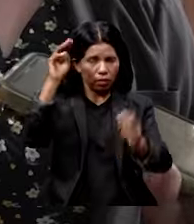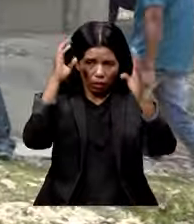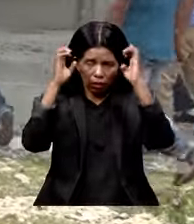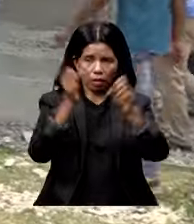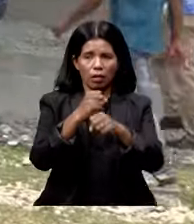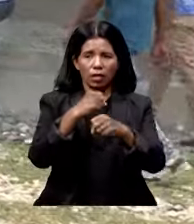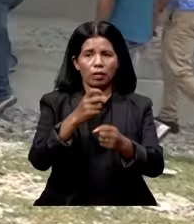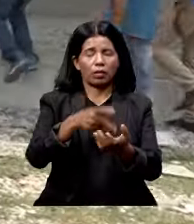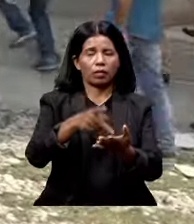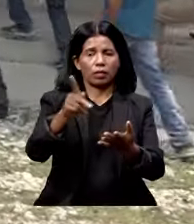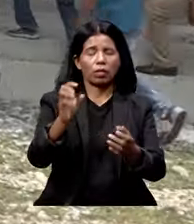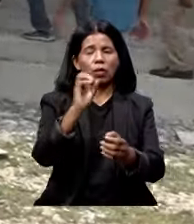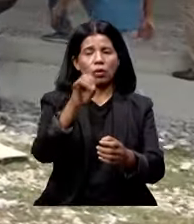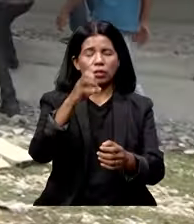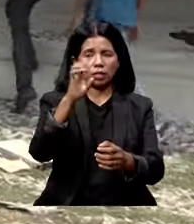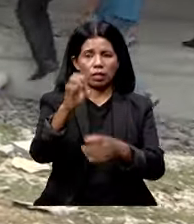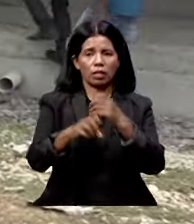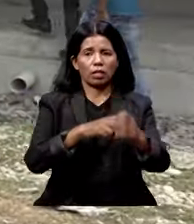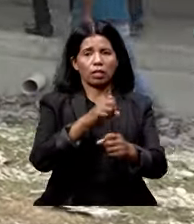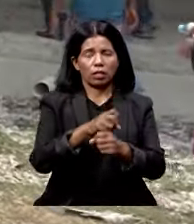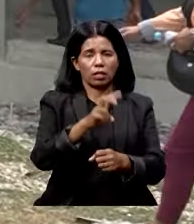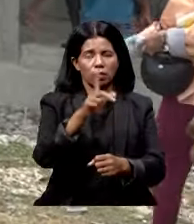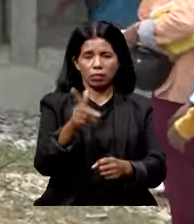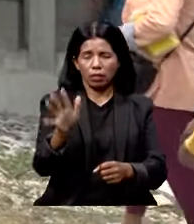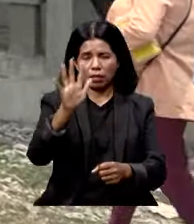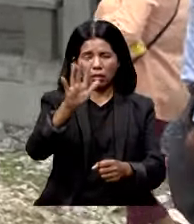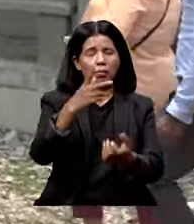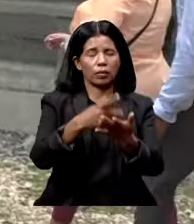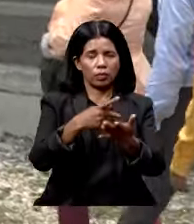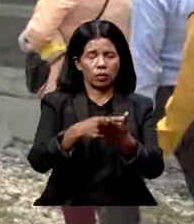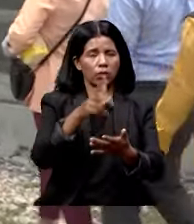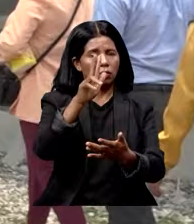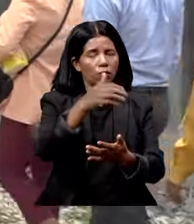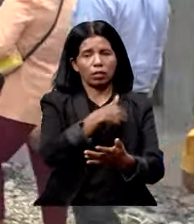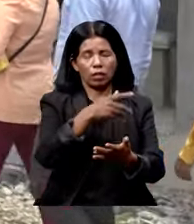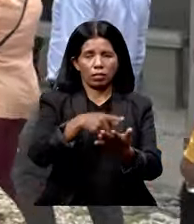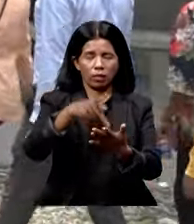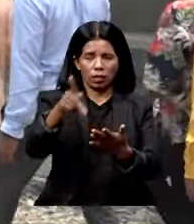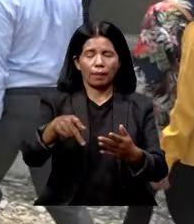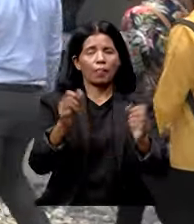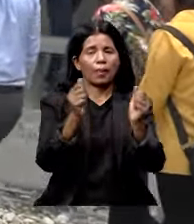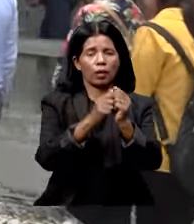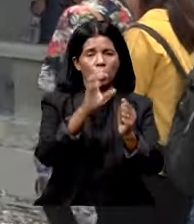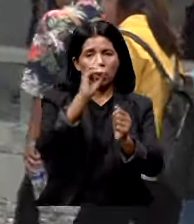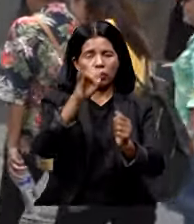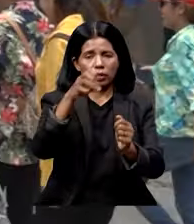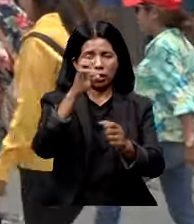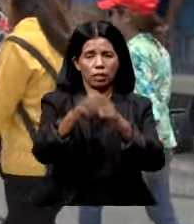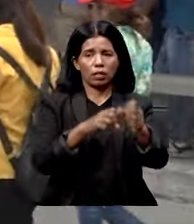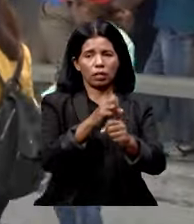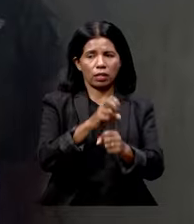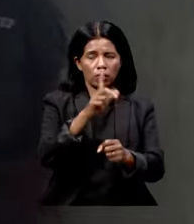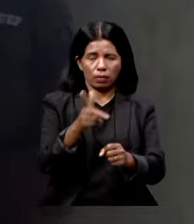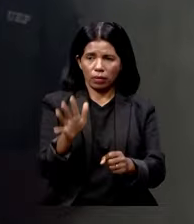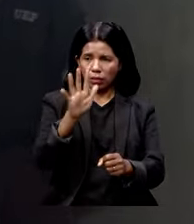ona pagamento, José, tina rihun rua ruanulu resin hat, no projeto tolo, maxerau halo pagamento, nune, José, tina rihun rua ruanulu resin